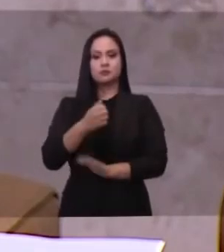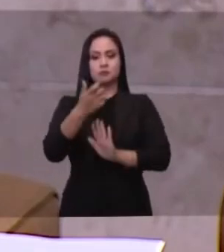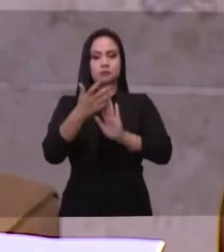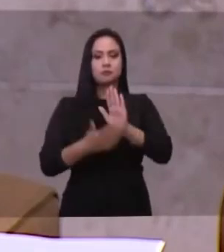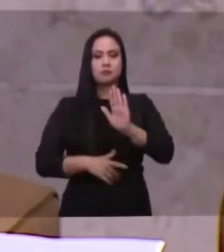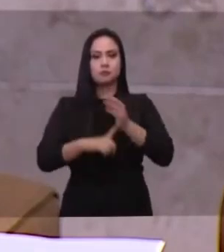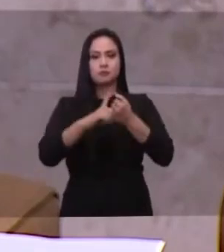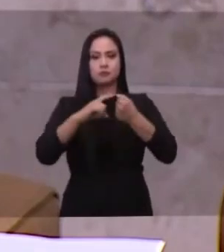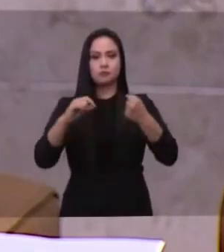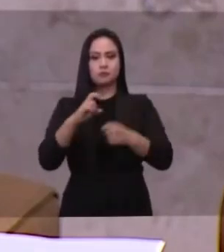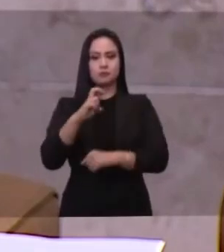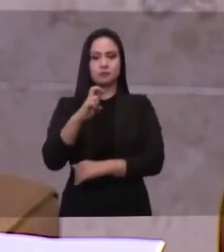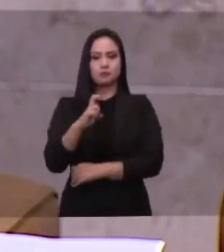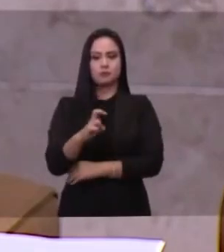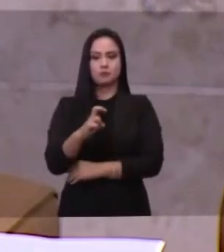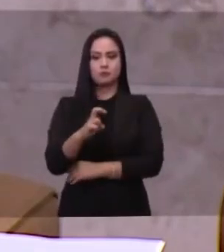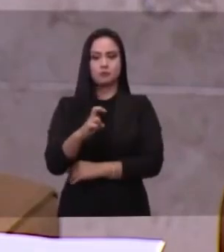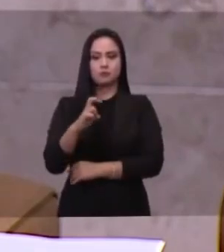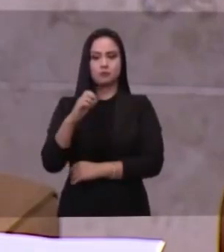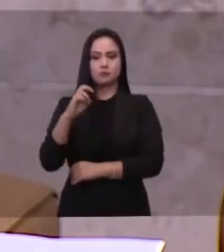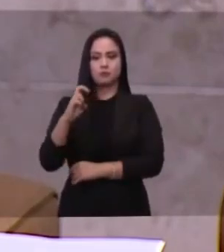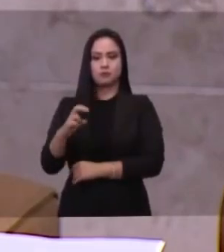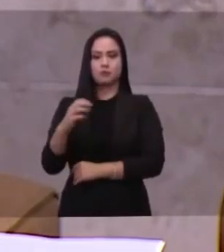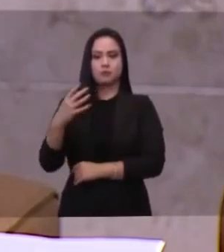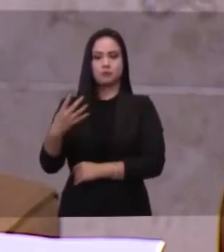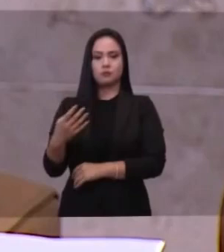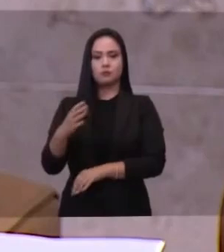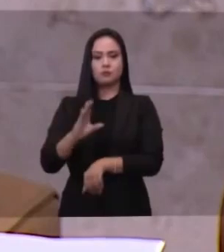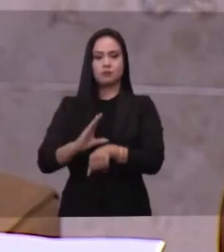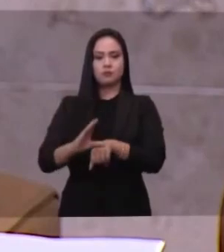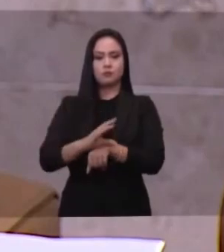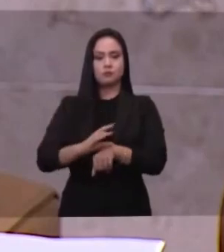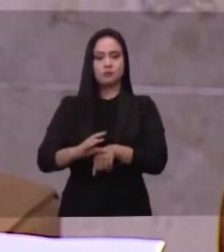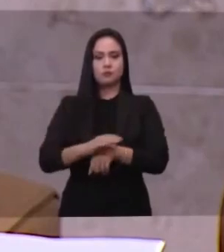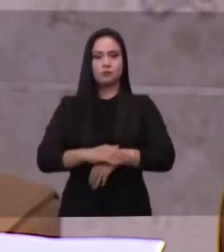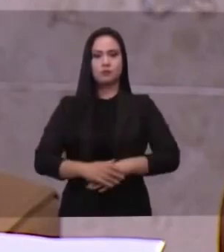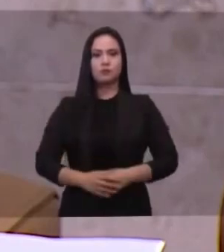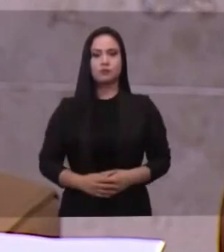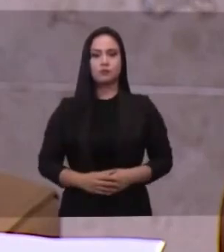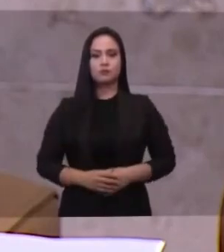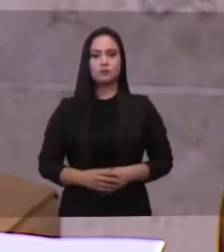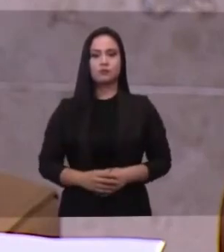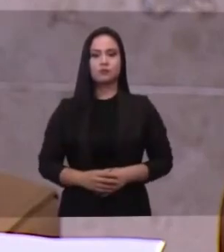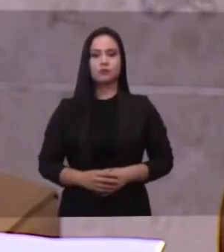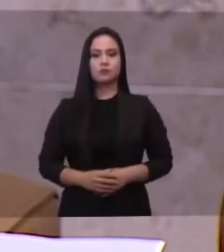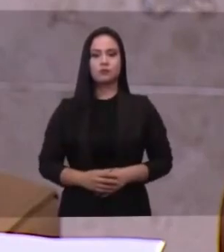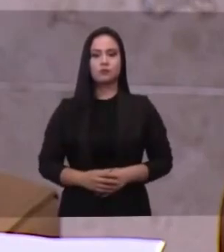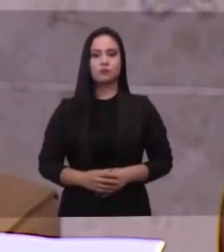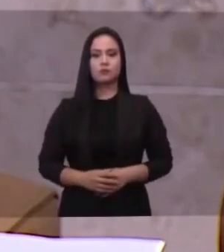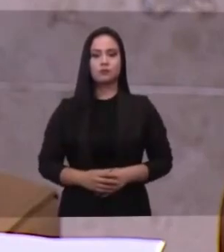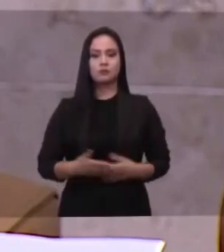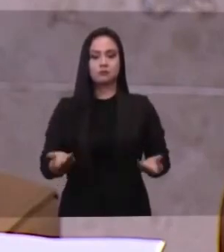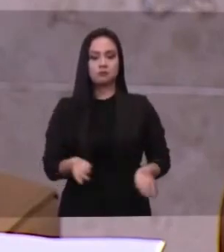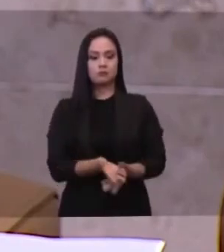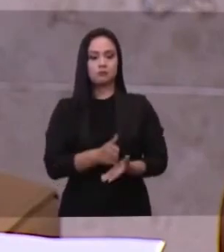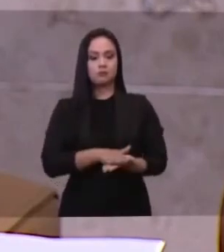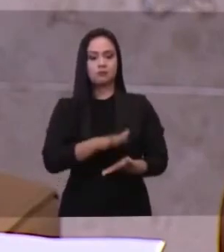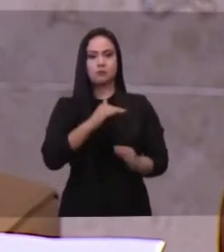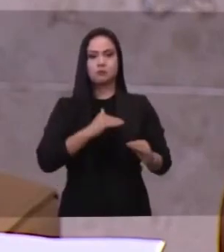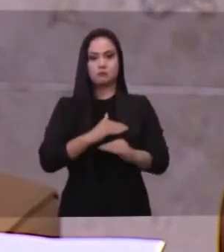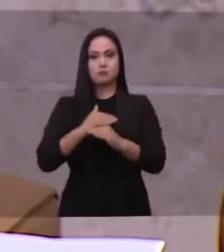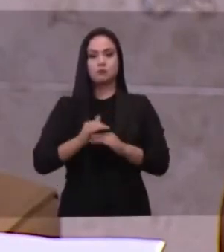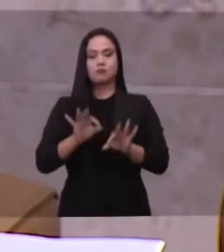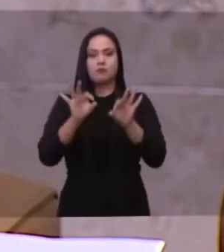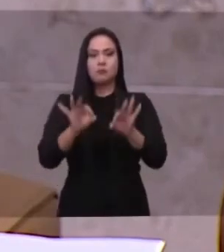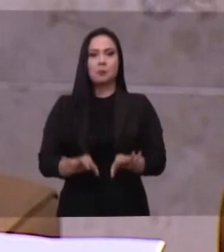artigo 5º 54 da Constituição da República. Um processo legal, justo ou